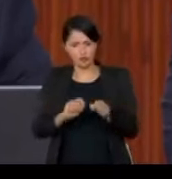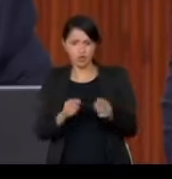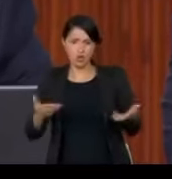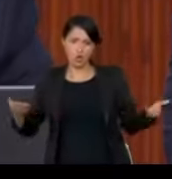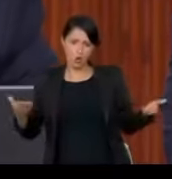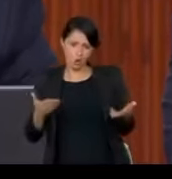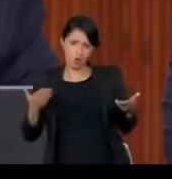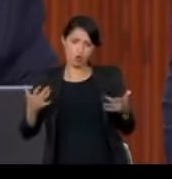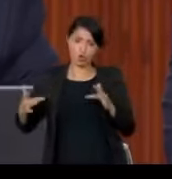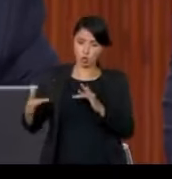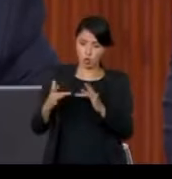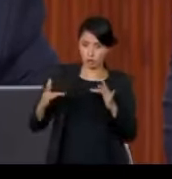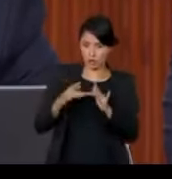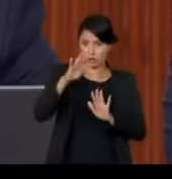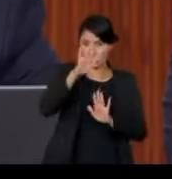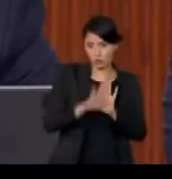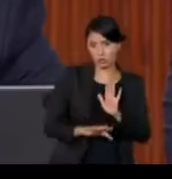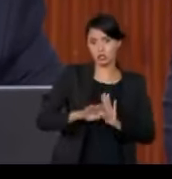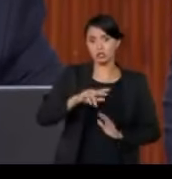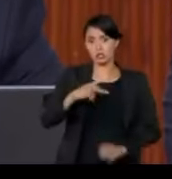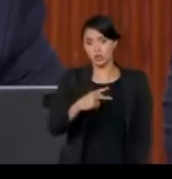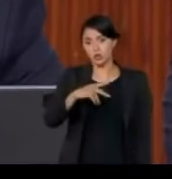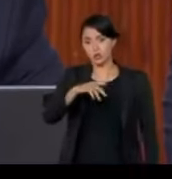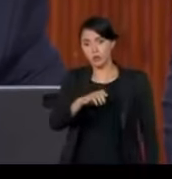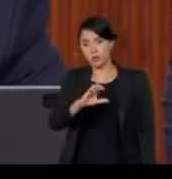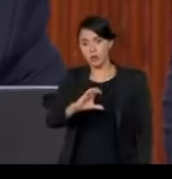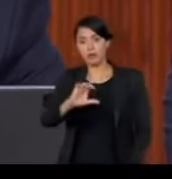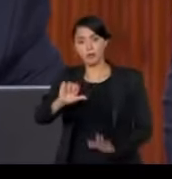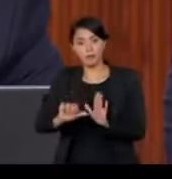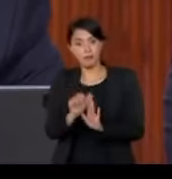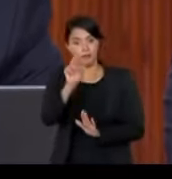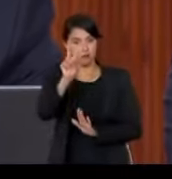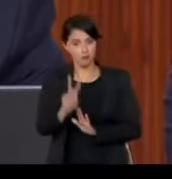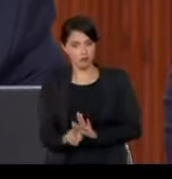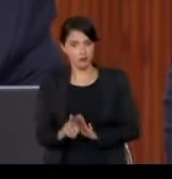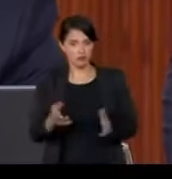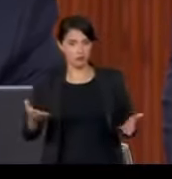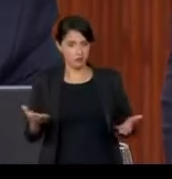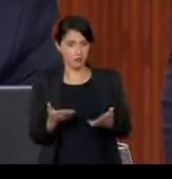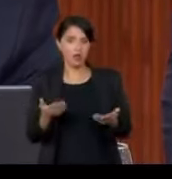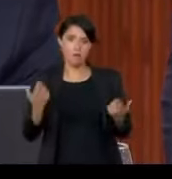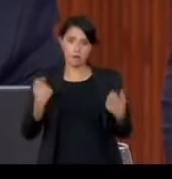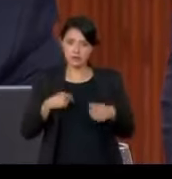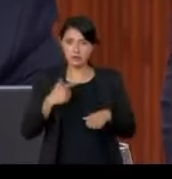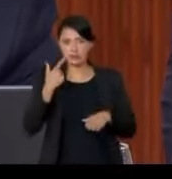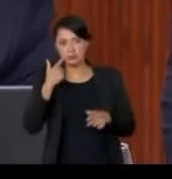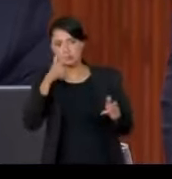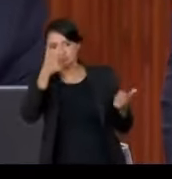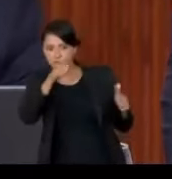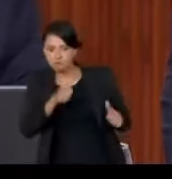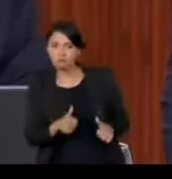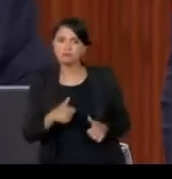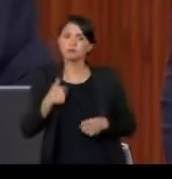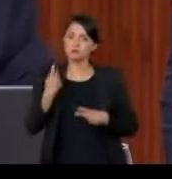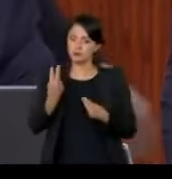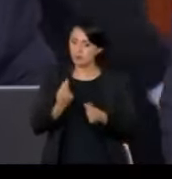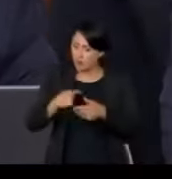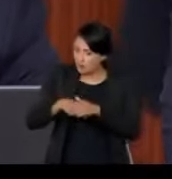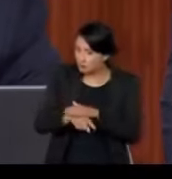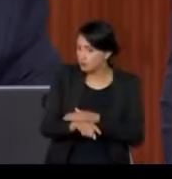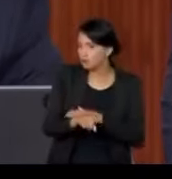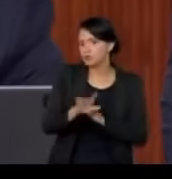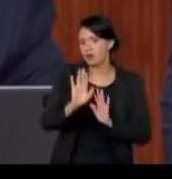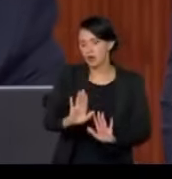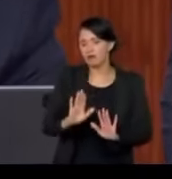está tomando contato com o texto da PEC pela primeira vez. Acho que a gente precisa agora deglutir, digerir e aprofundar.